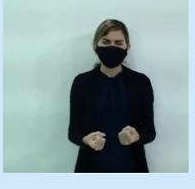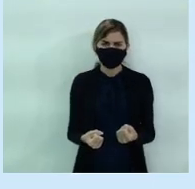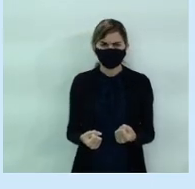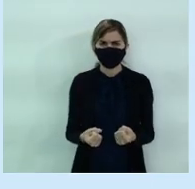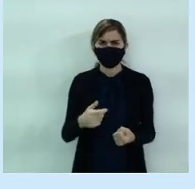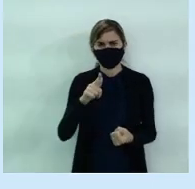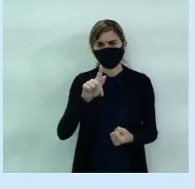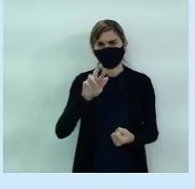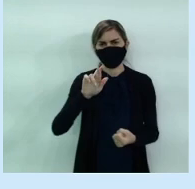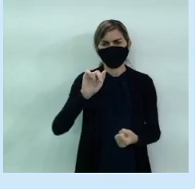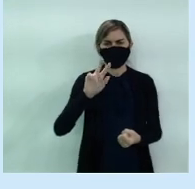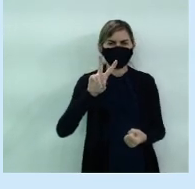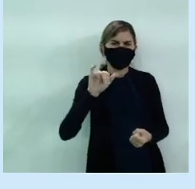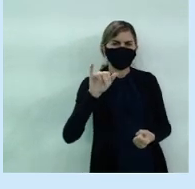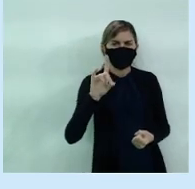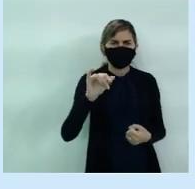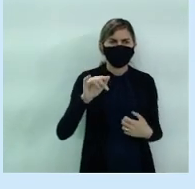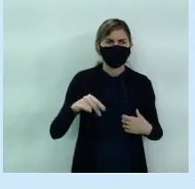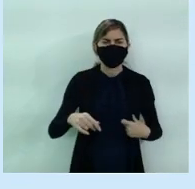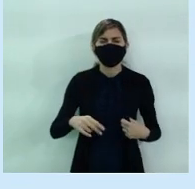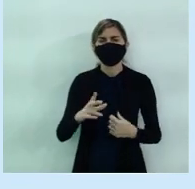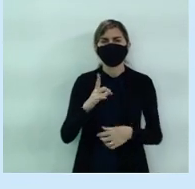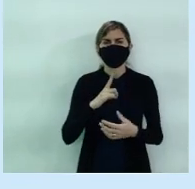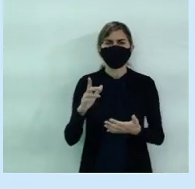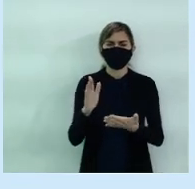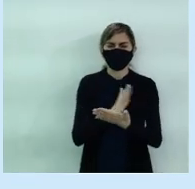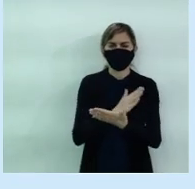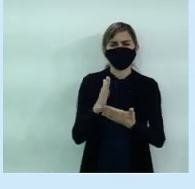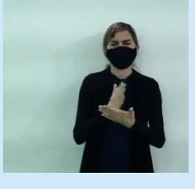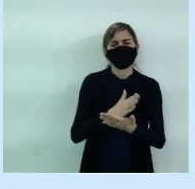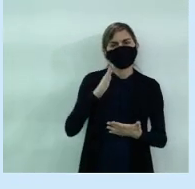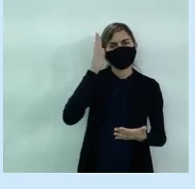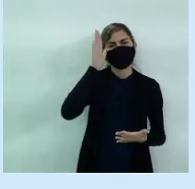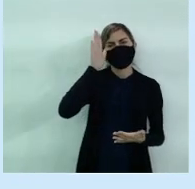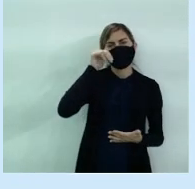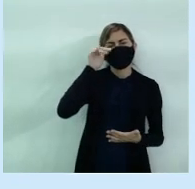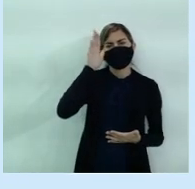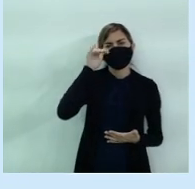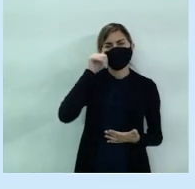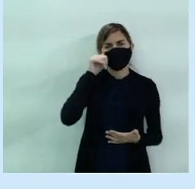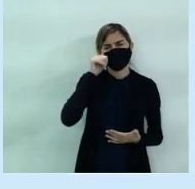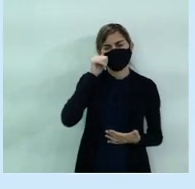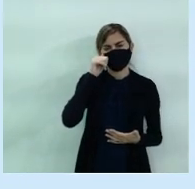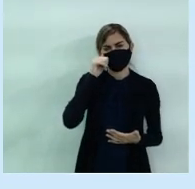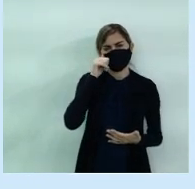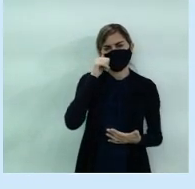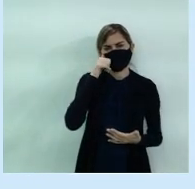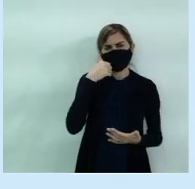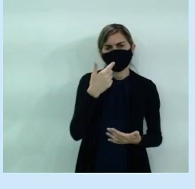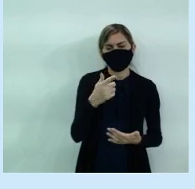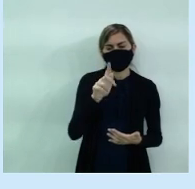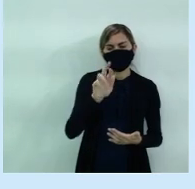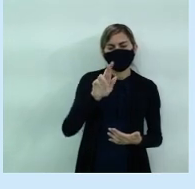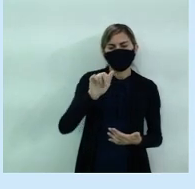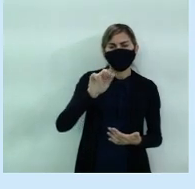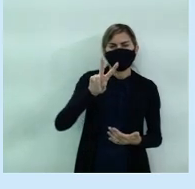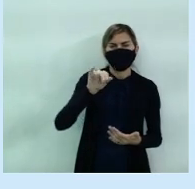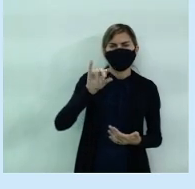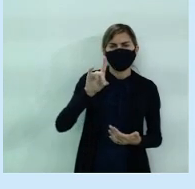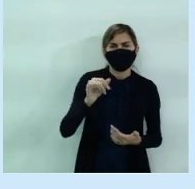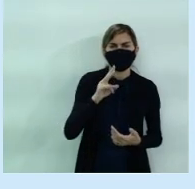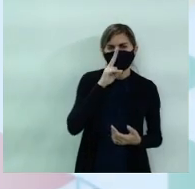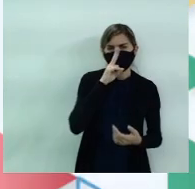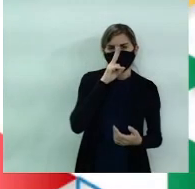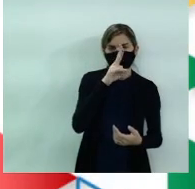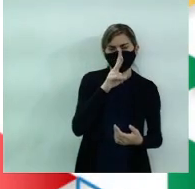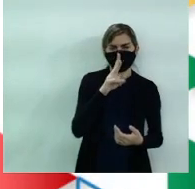a gravidade. E aí tem algumas curiosidades em relação à gravidade. A